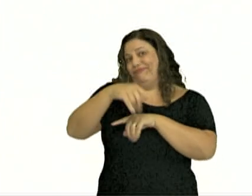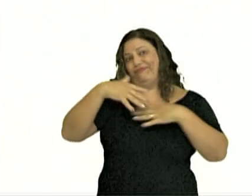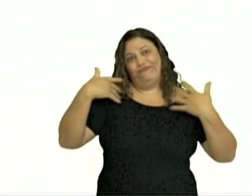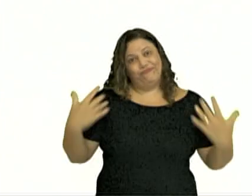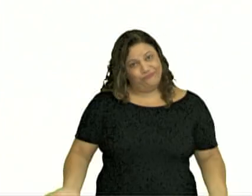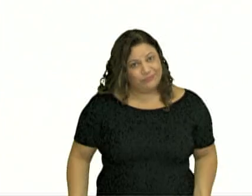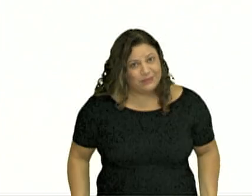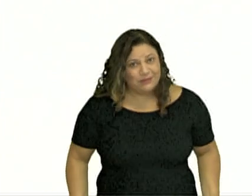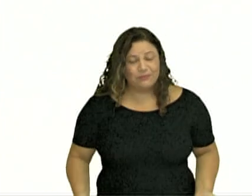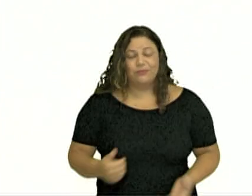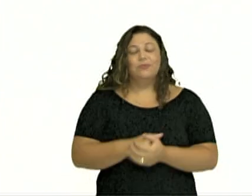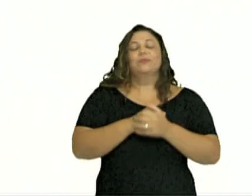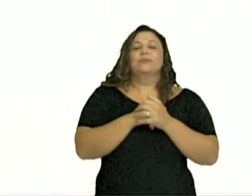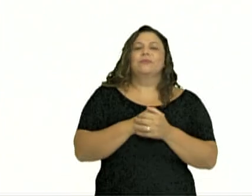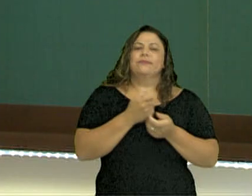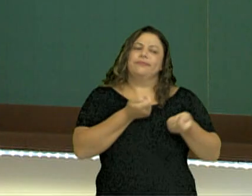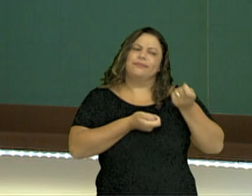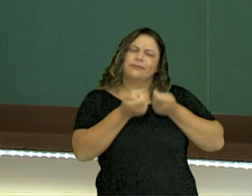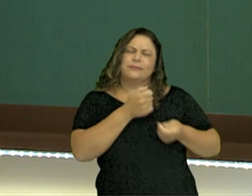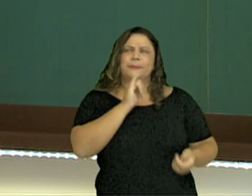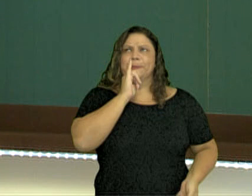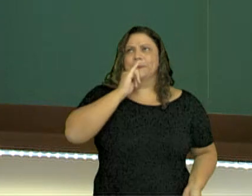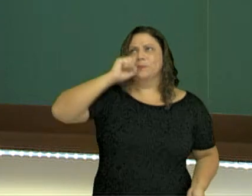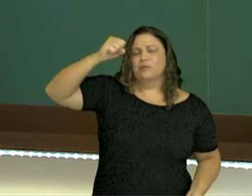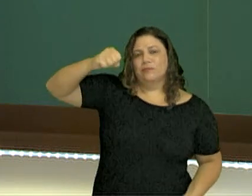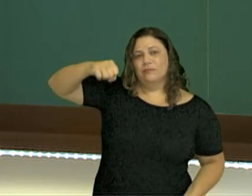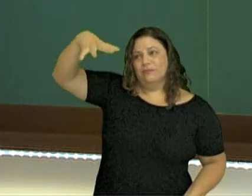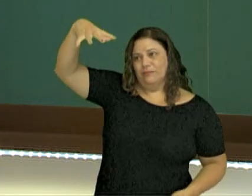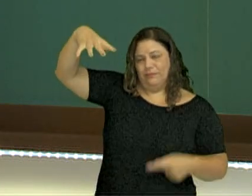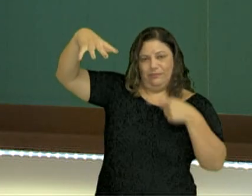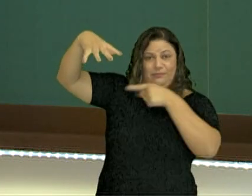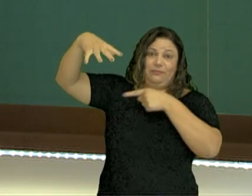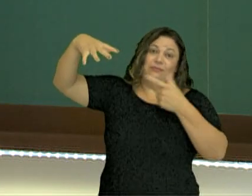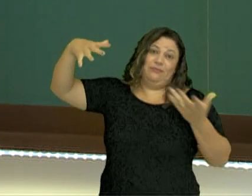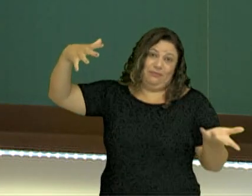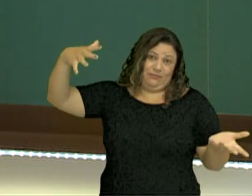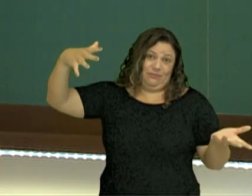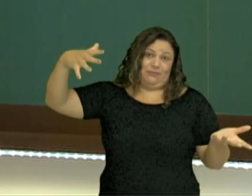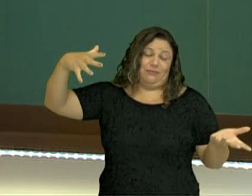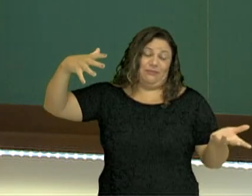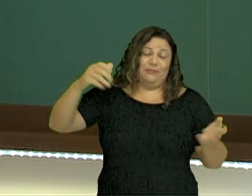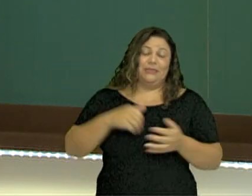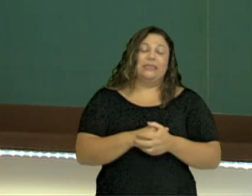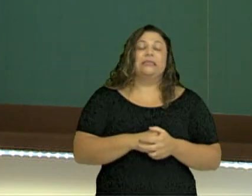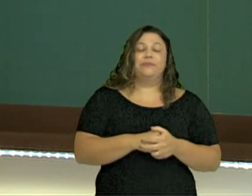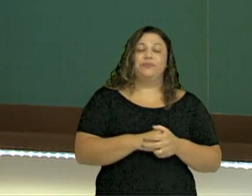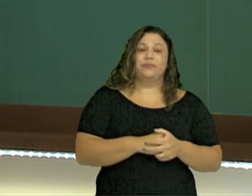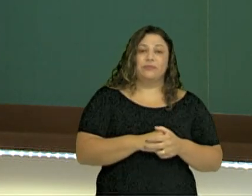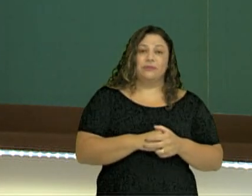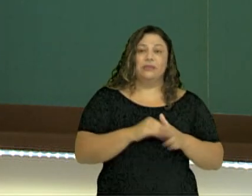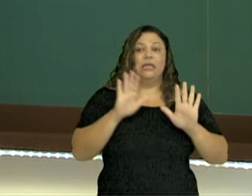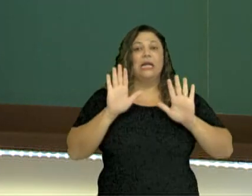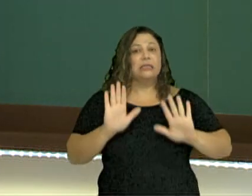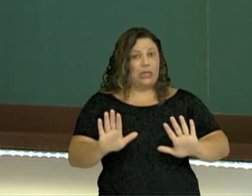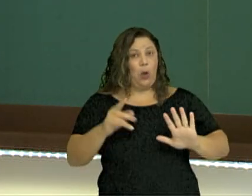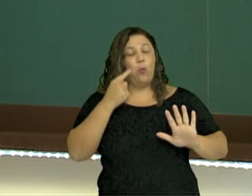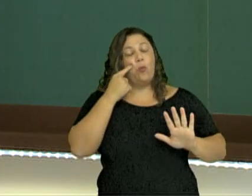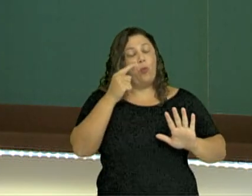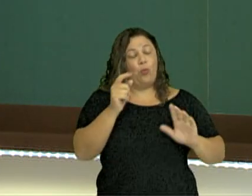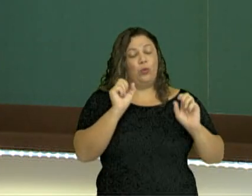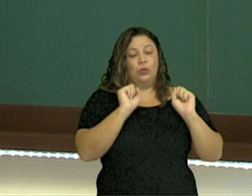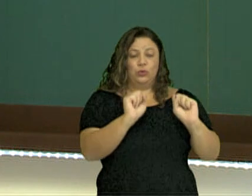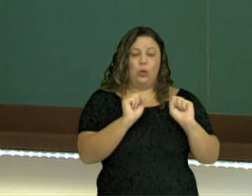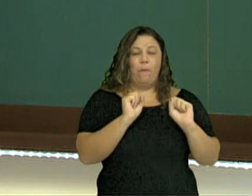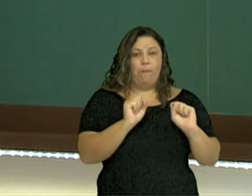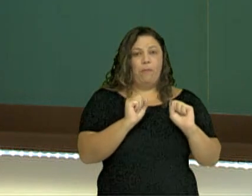que são flexíveis, por exemplo, a luz. Eu digo que a conta de luz é uma despesa flexível. Por quê? Tem uma parte fixa, mas tem uma